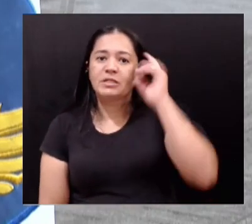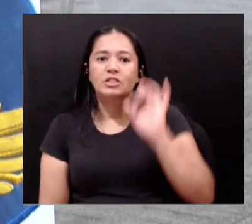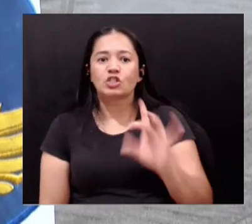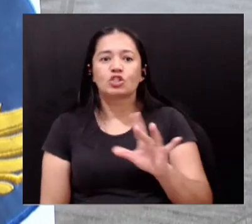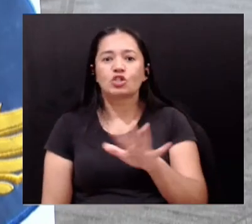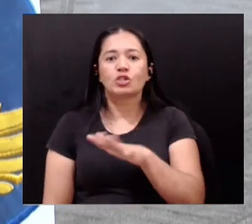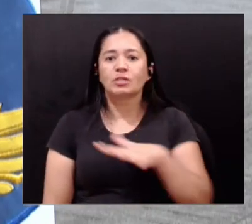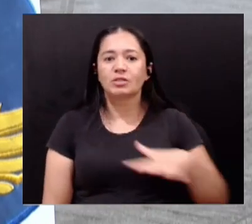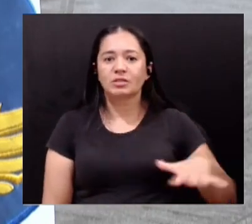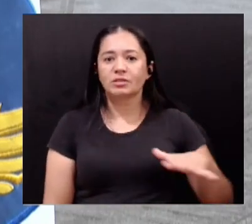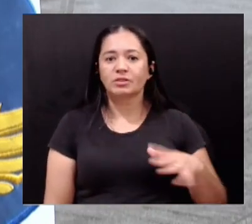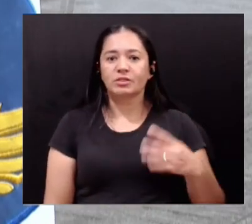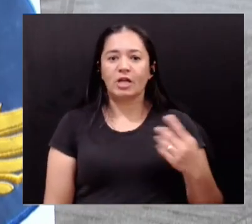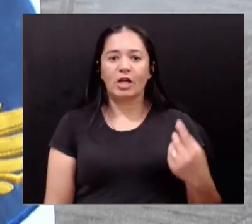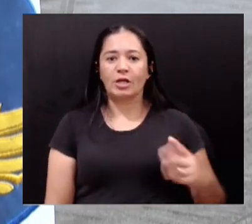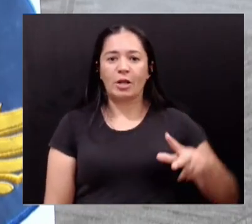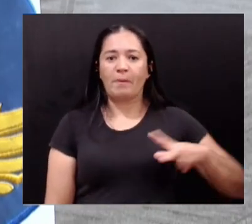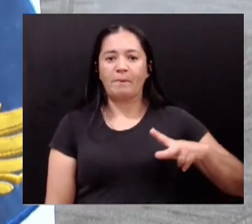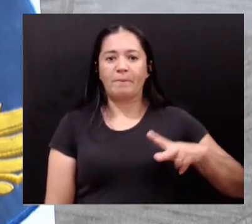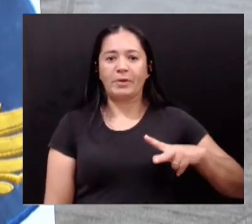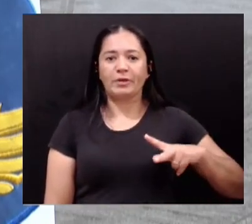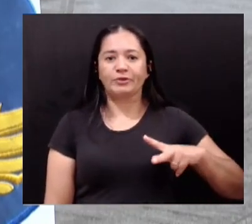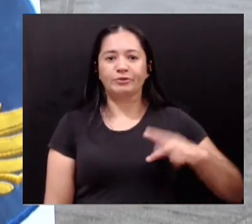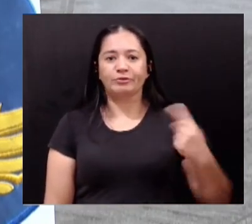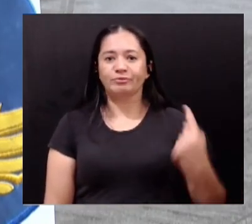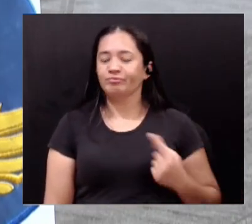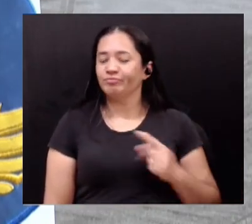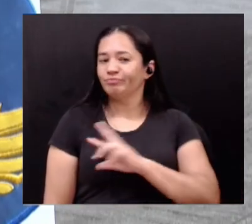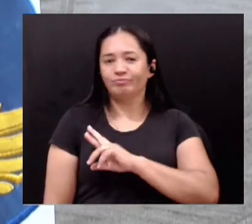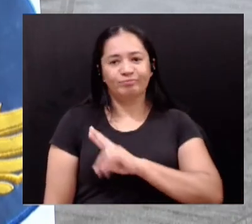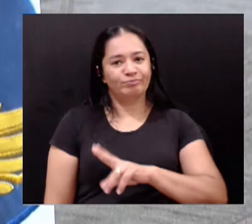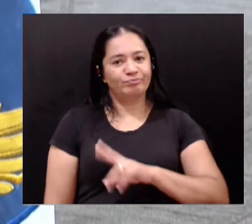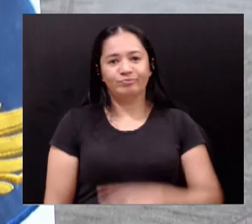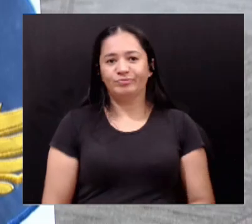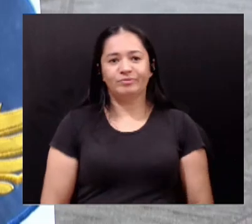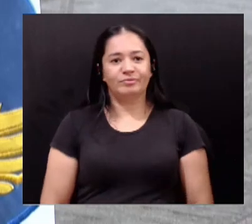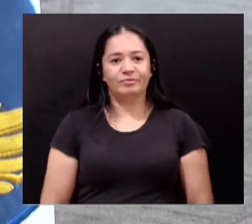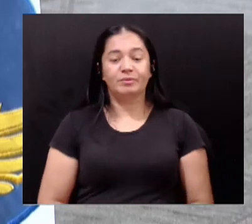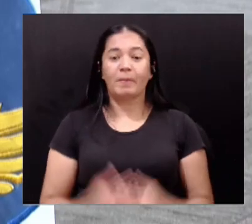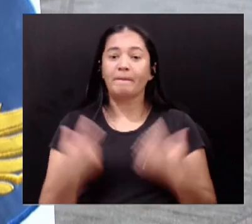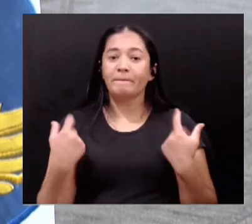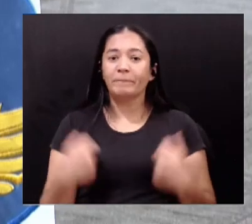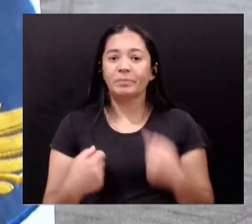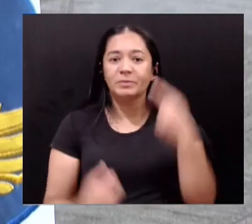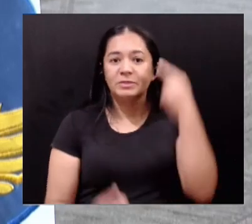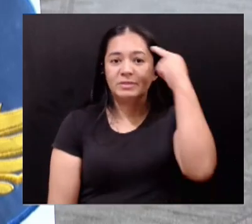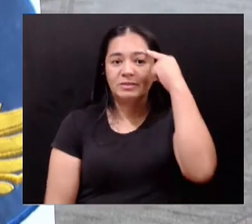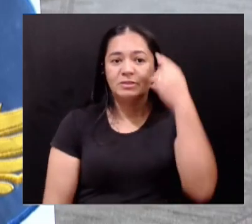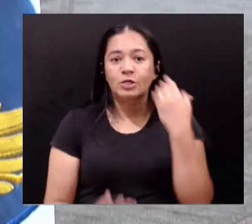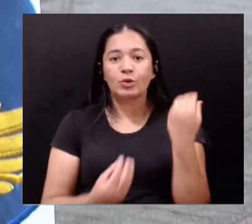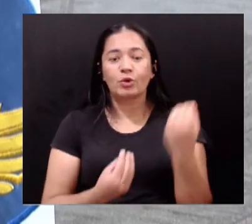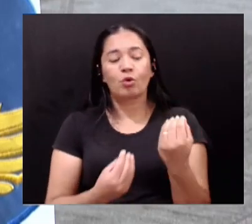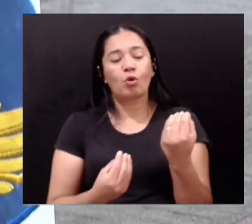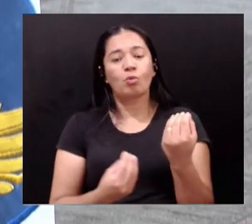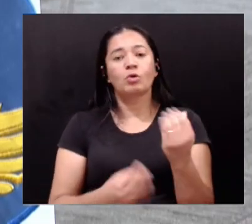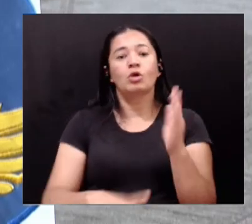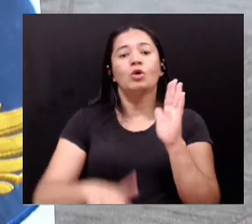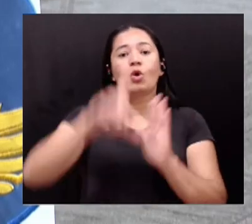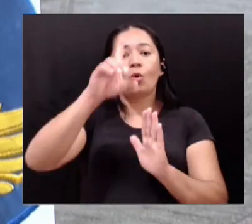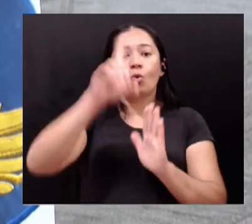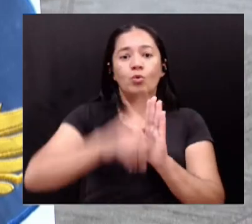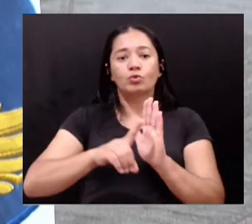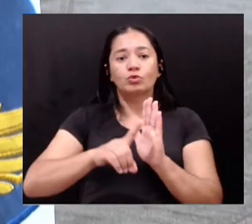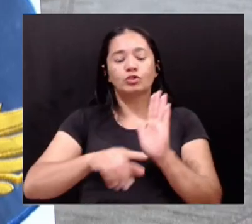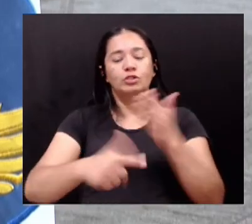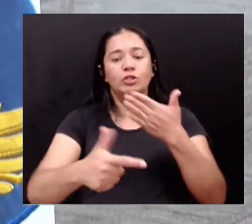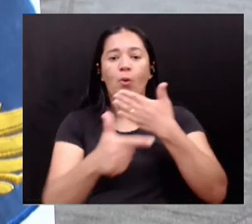no âmbito do indivíduo. Você tem que pensar como o direito pode cumprir um papel